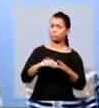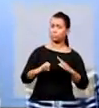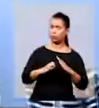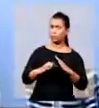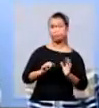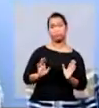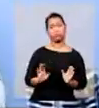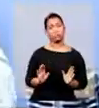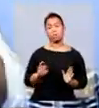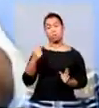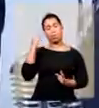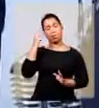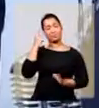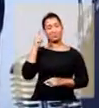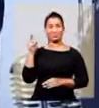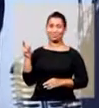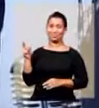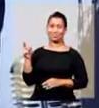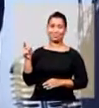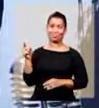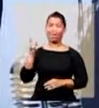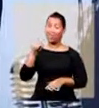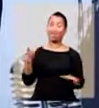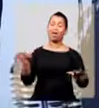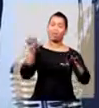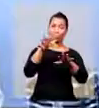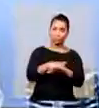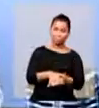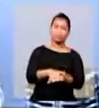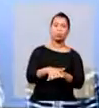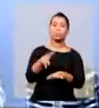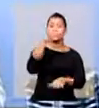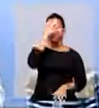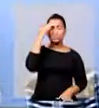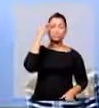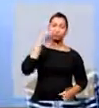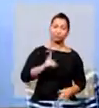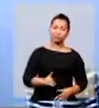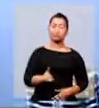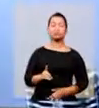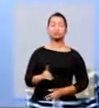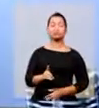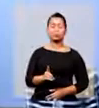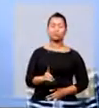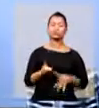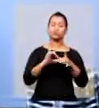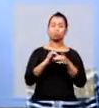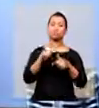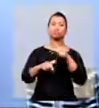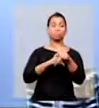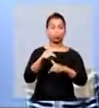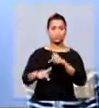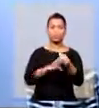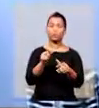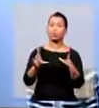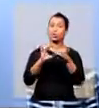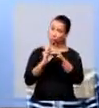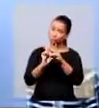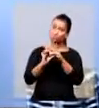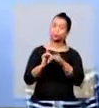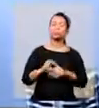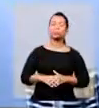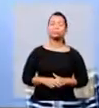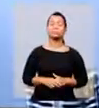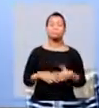das pessoas com deficiência, né, dentro do trabalho, inserida dessa mesma forma. E é uma das coisas que, como a Camila mesmo falou, antigamente